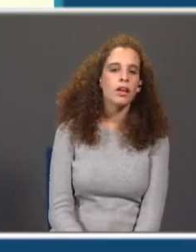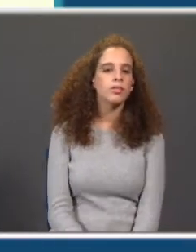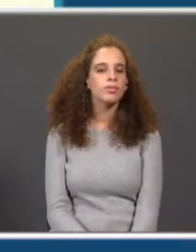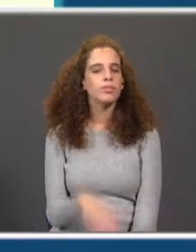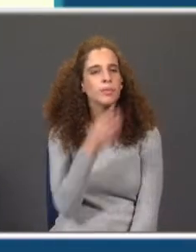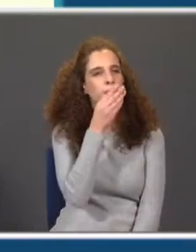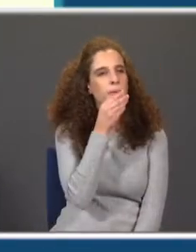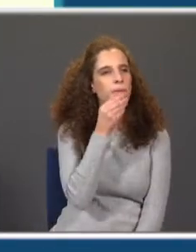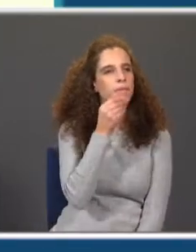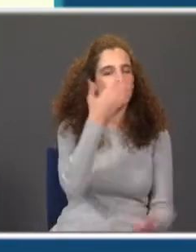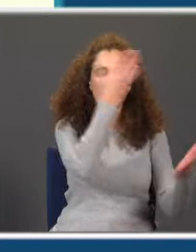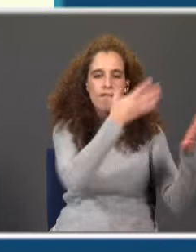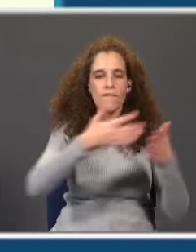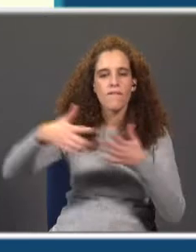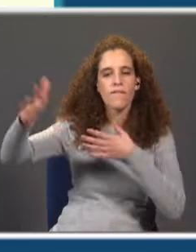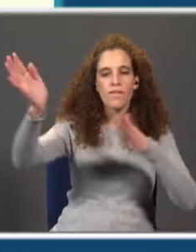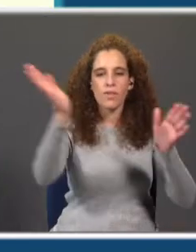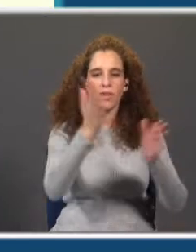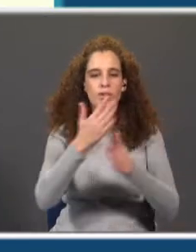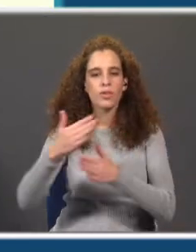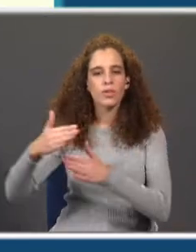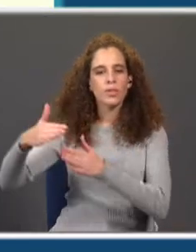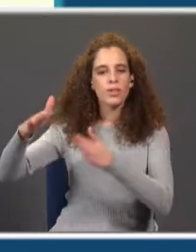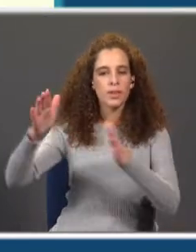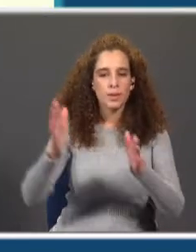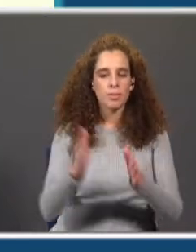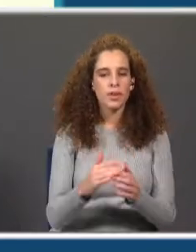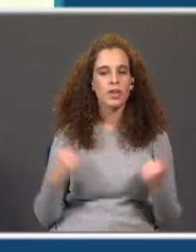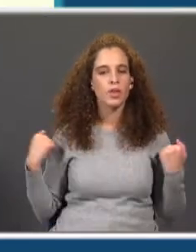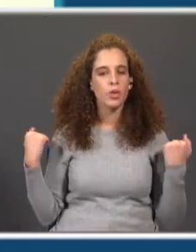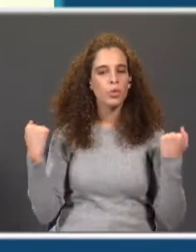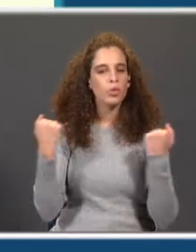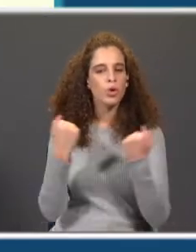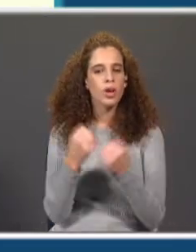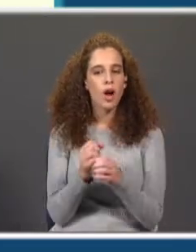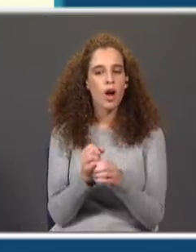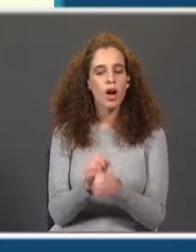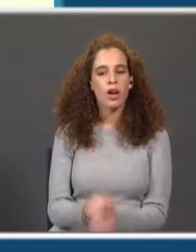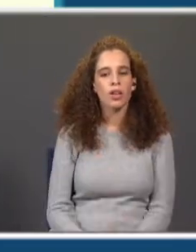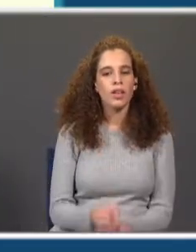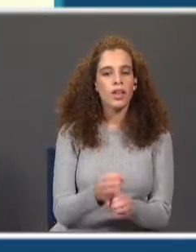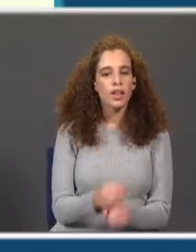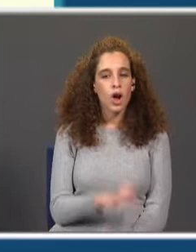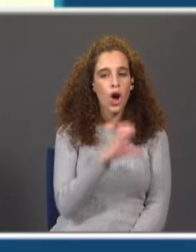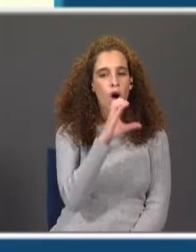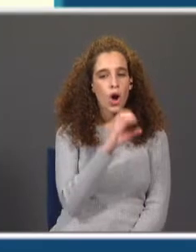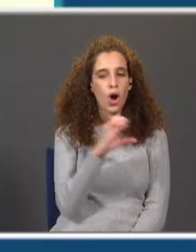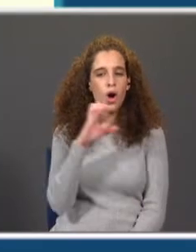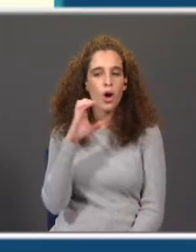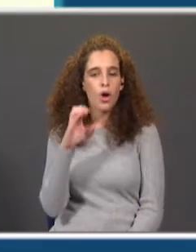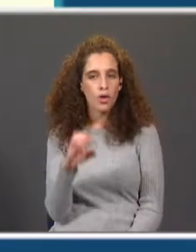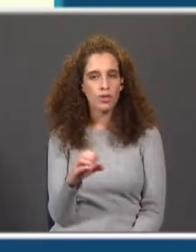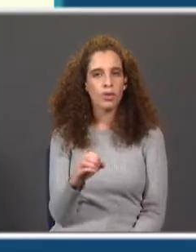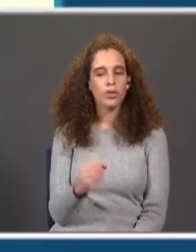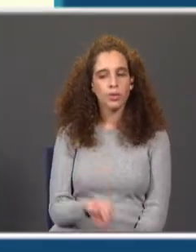Ao sabor dos ventos e dos mantimentos, em Coca-Cola e